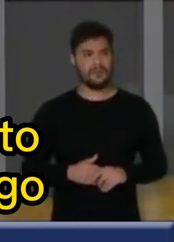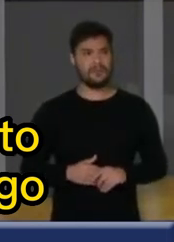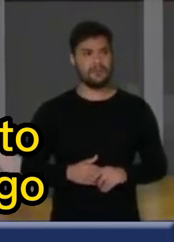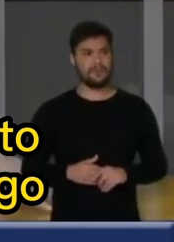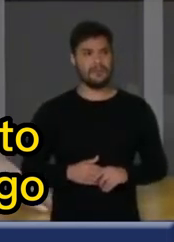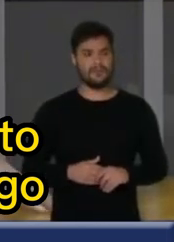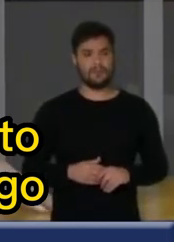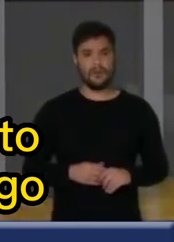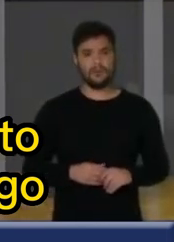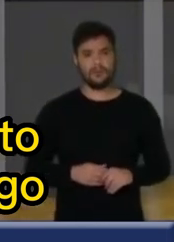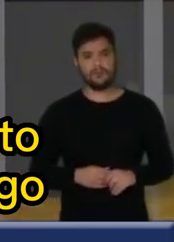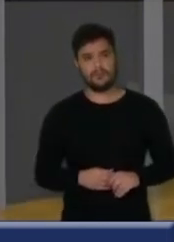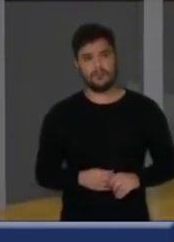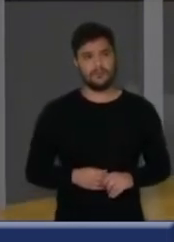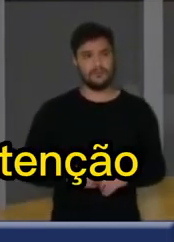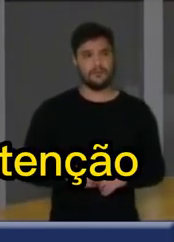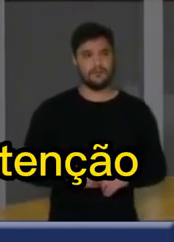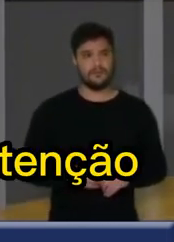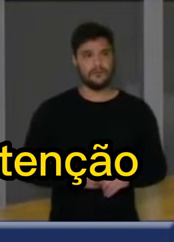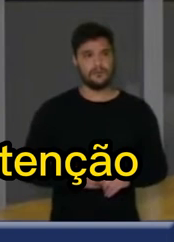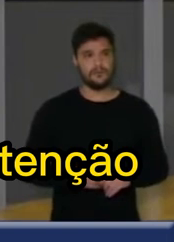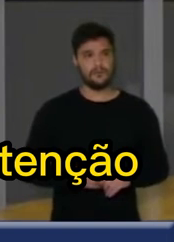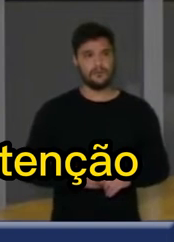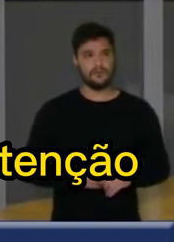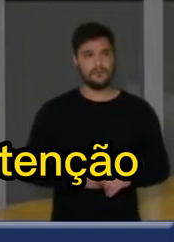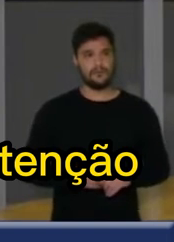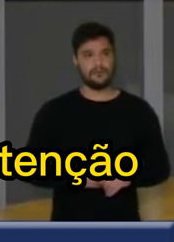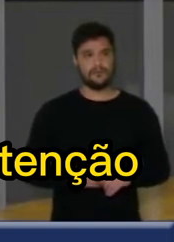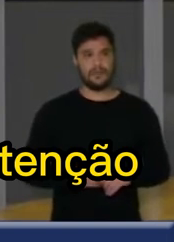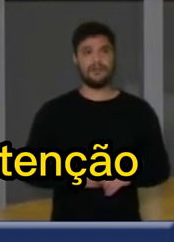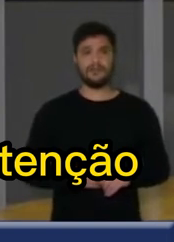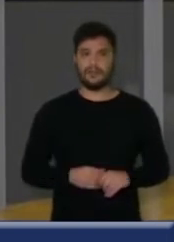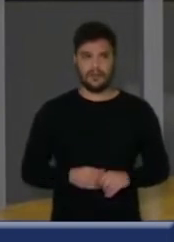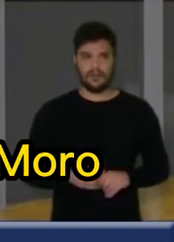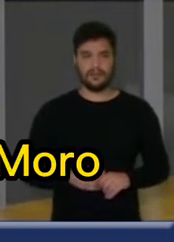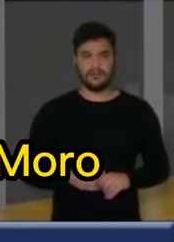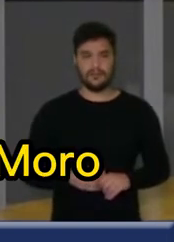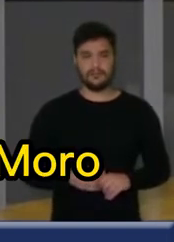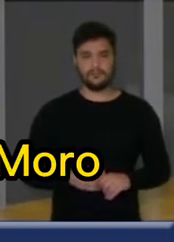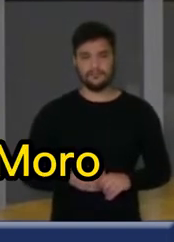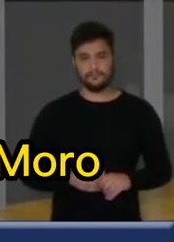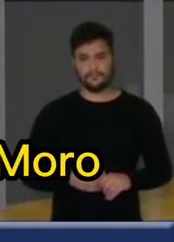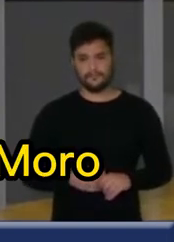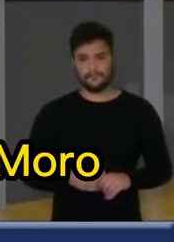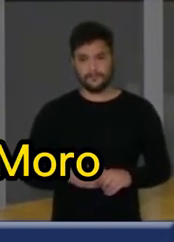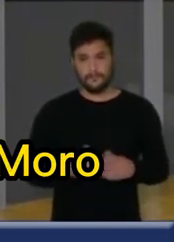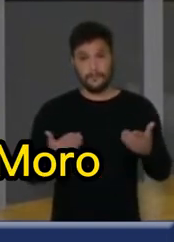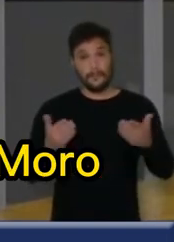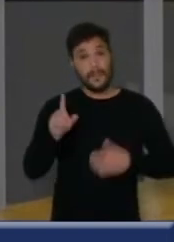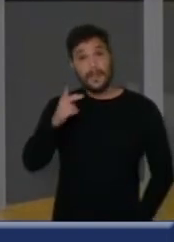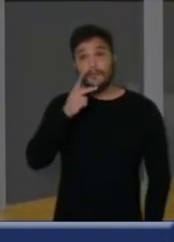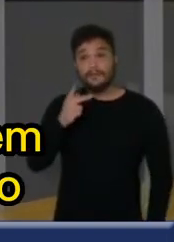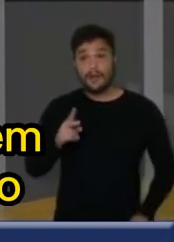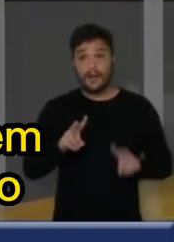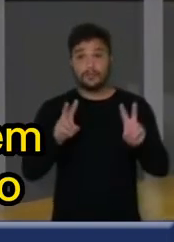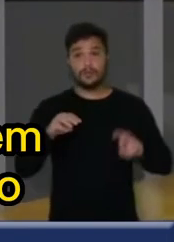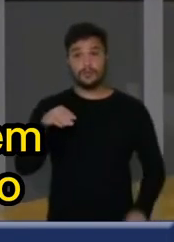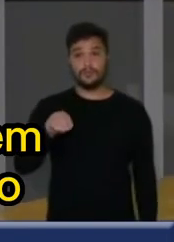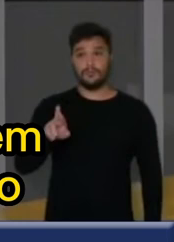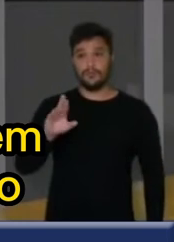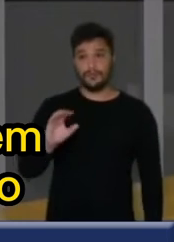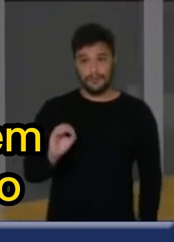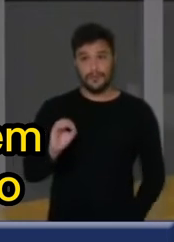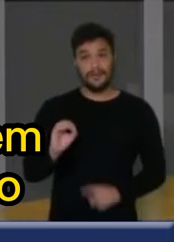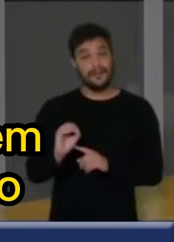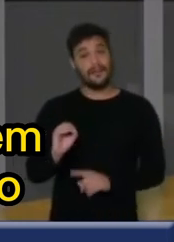a inflação e o desemprego. E a outra fala que me chamou a atenção, em que ele fala a respeito do Moro. Ele diz que